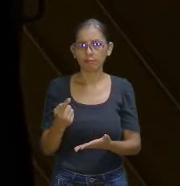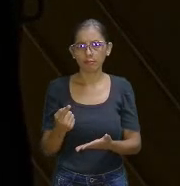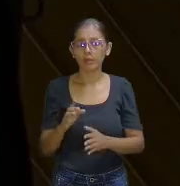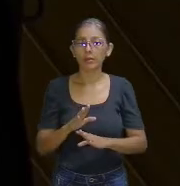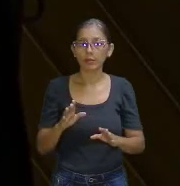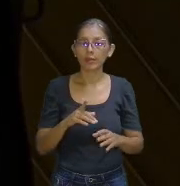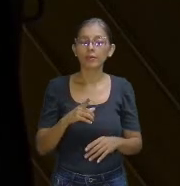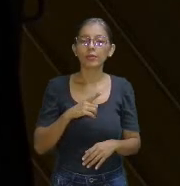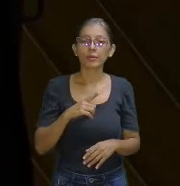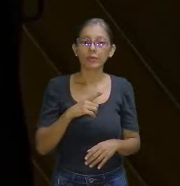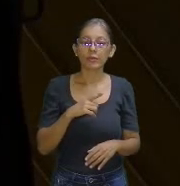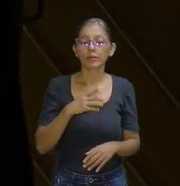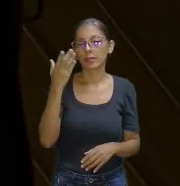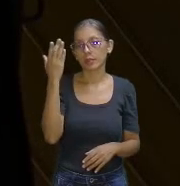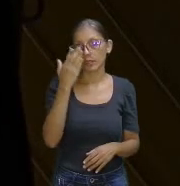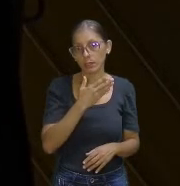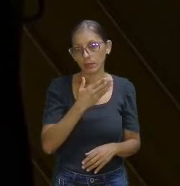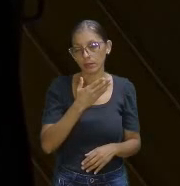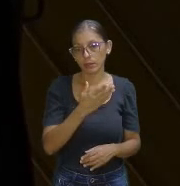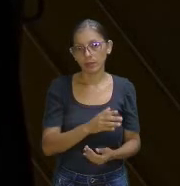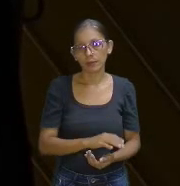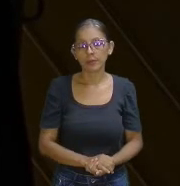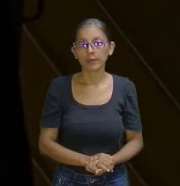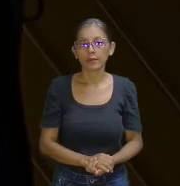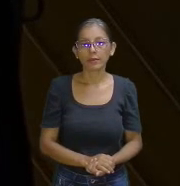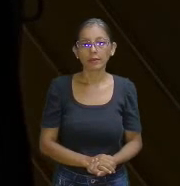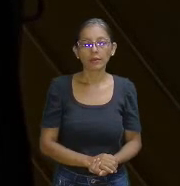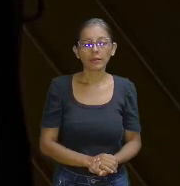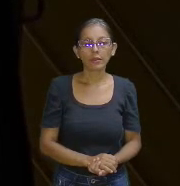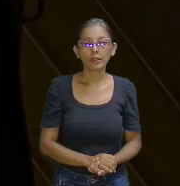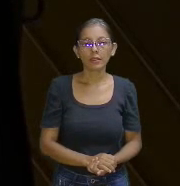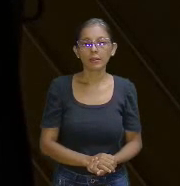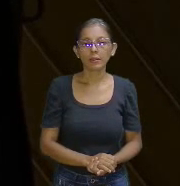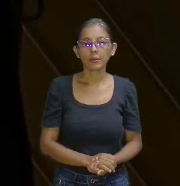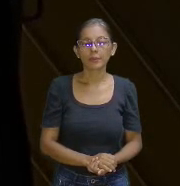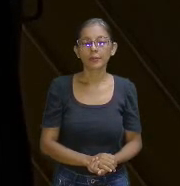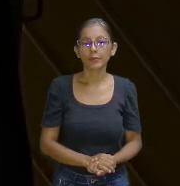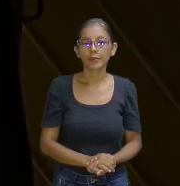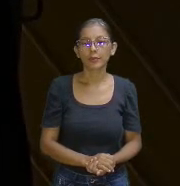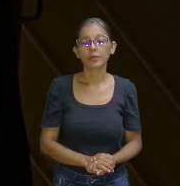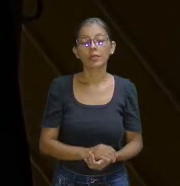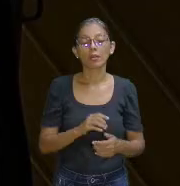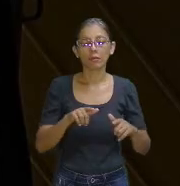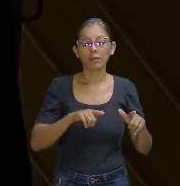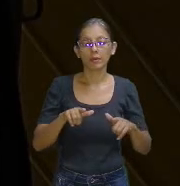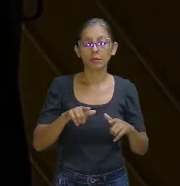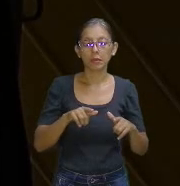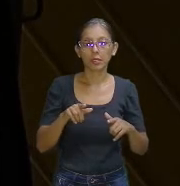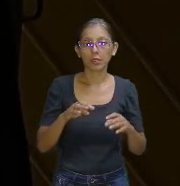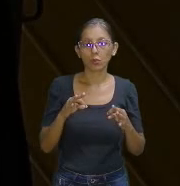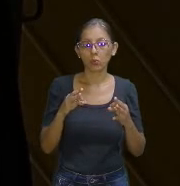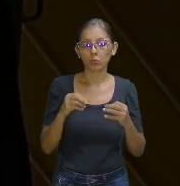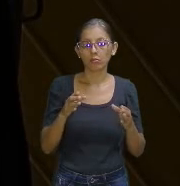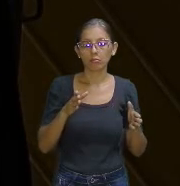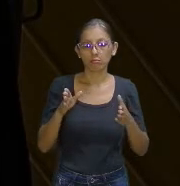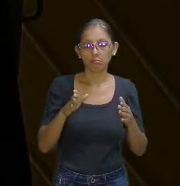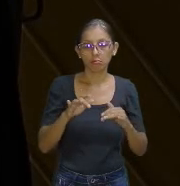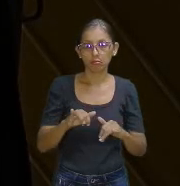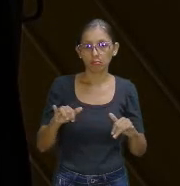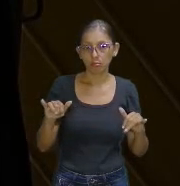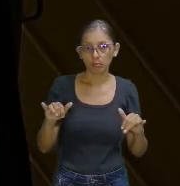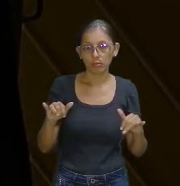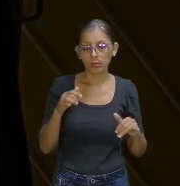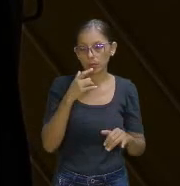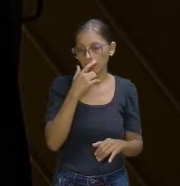por outros meios de prova da completa ausência de atuação das candidatas no processo eleitoral. Ainda no tópico, sustenta-se